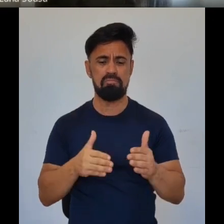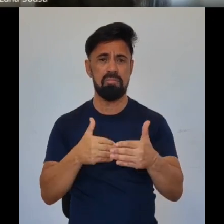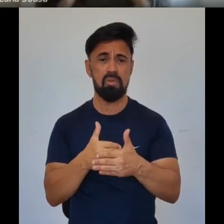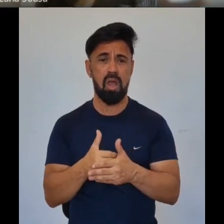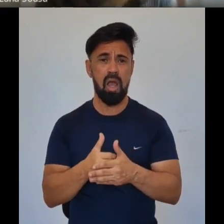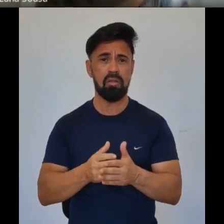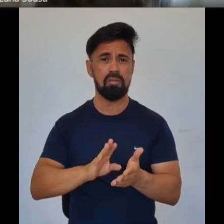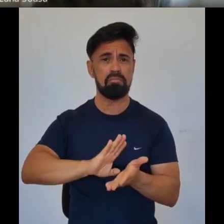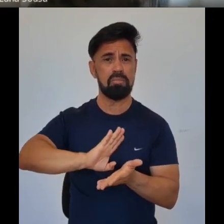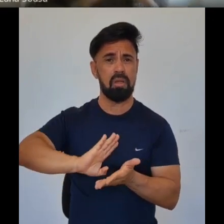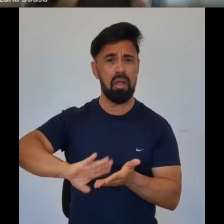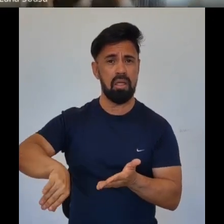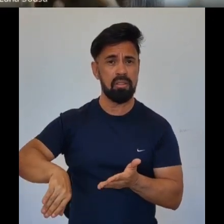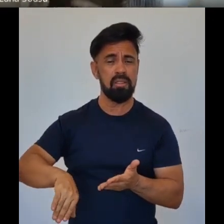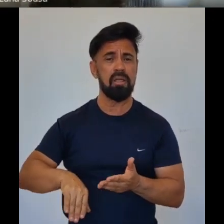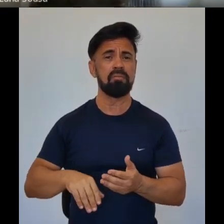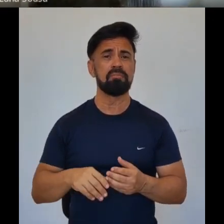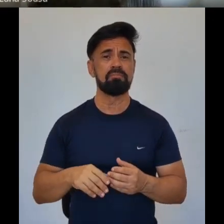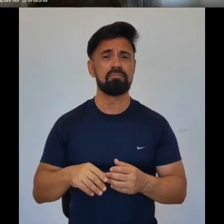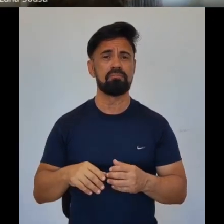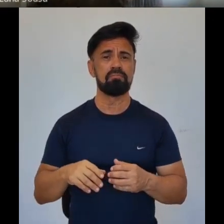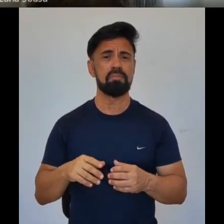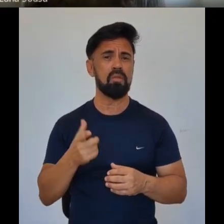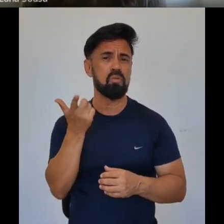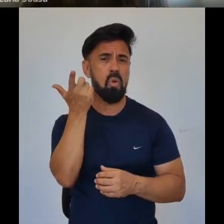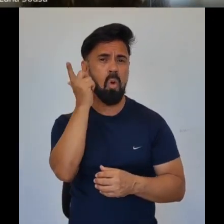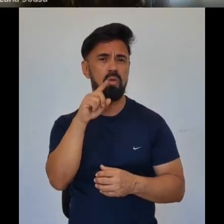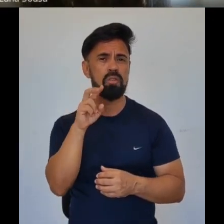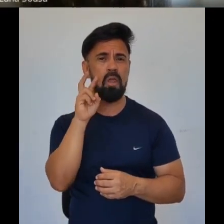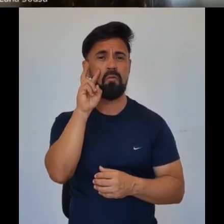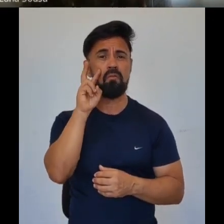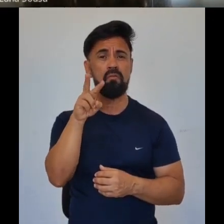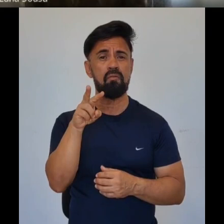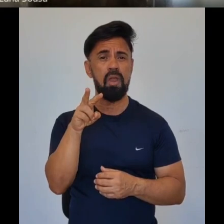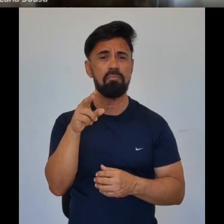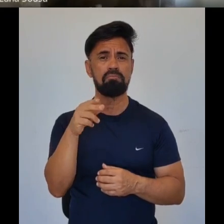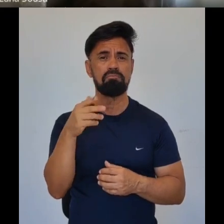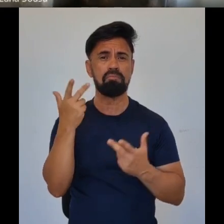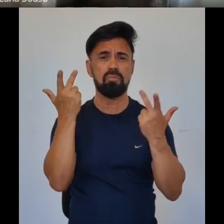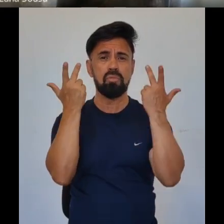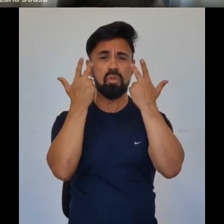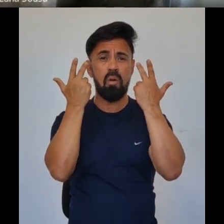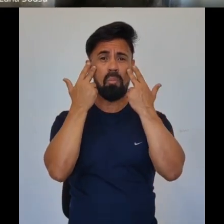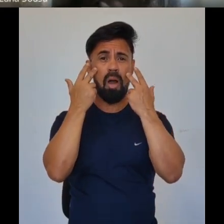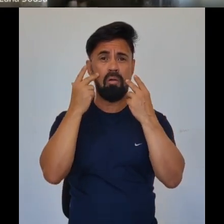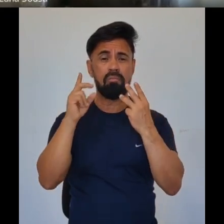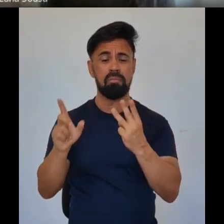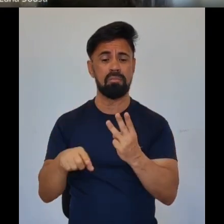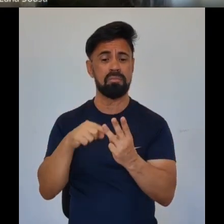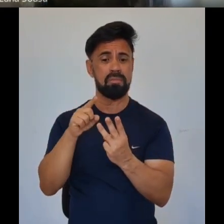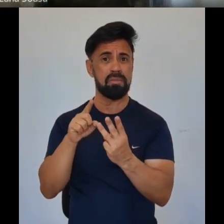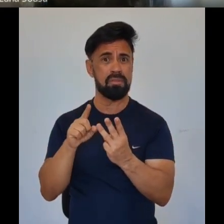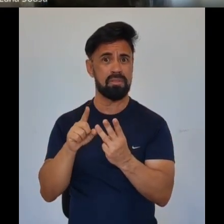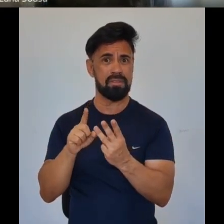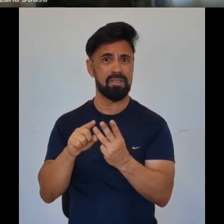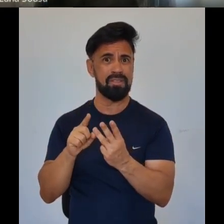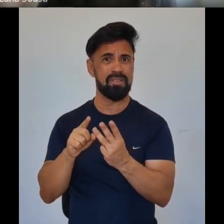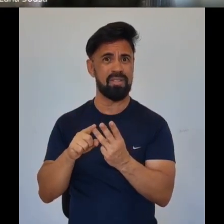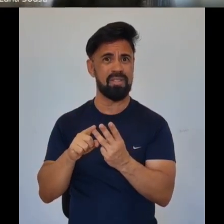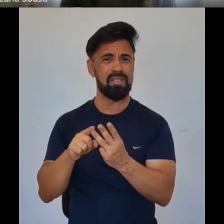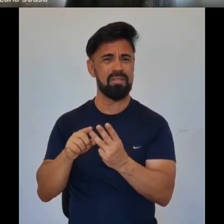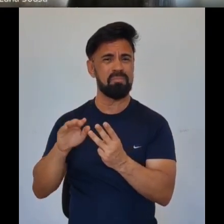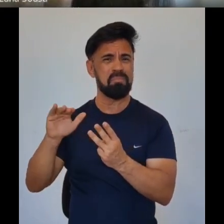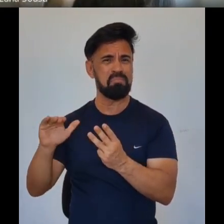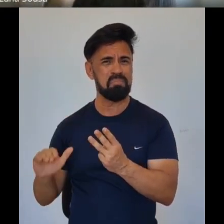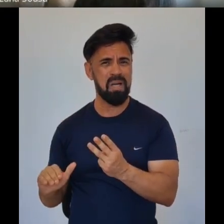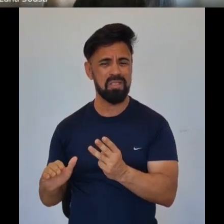madeira. Então, é retirado o caixote de madeira que ela estava usando e é destinado àquela terceira pessoa,